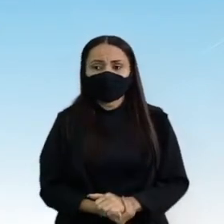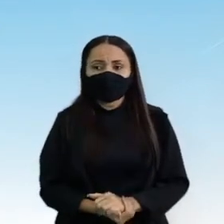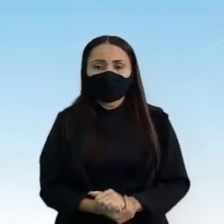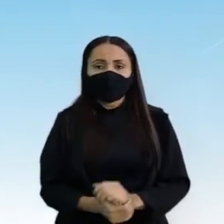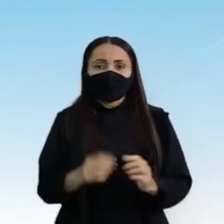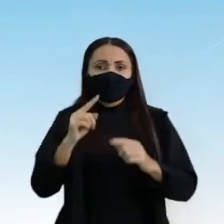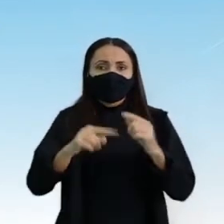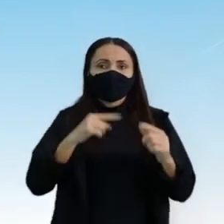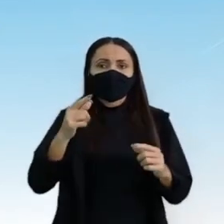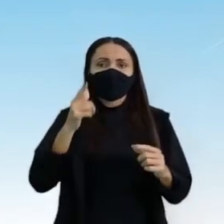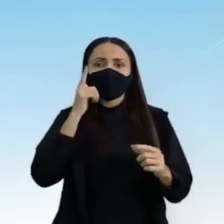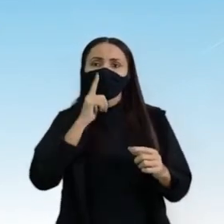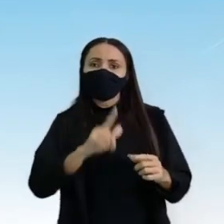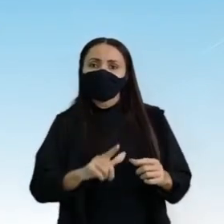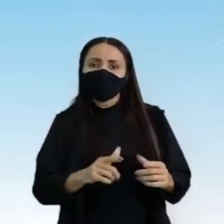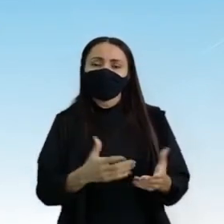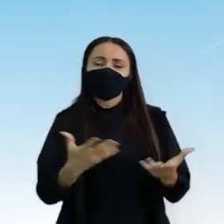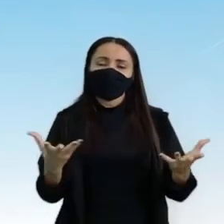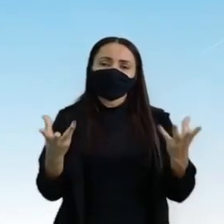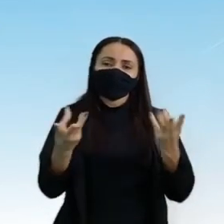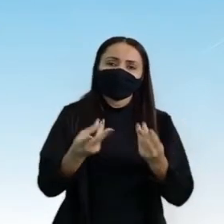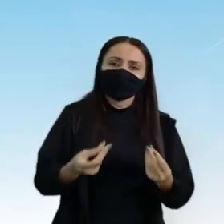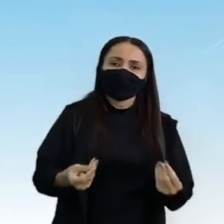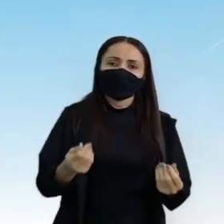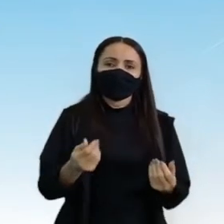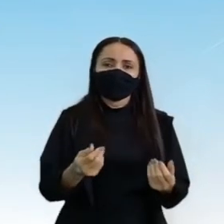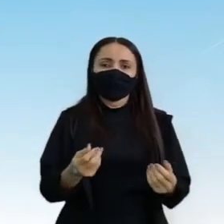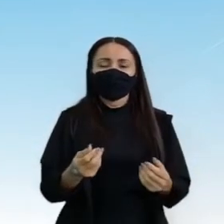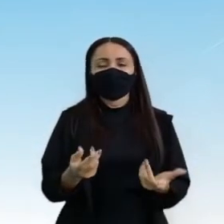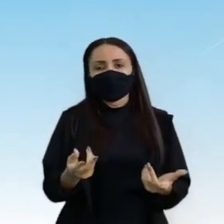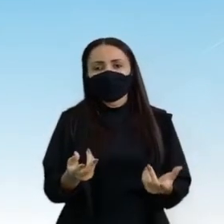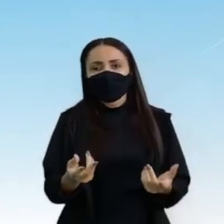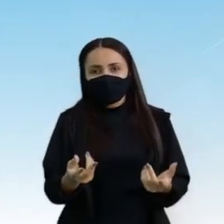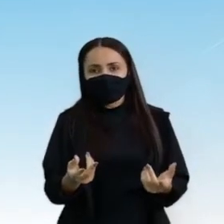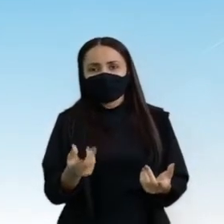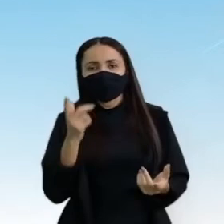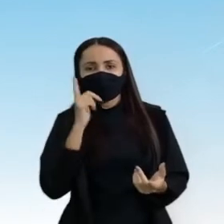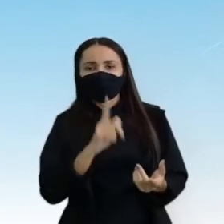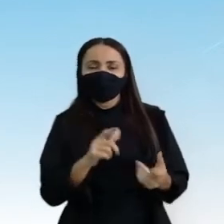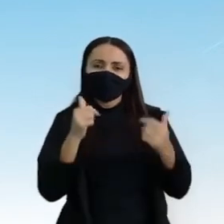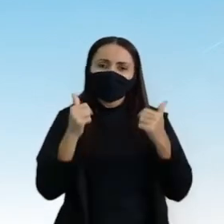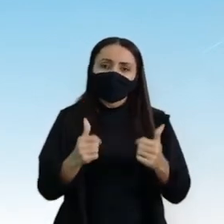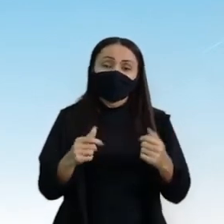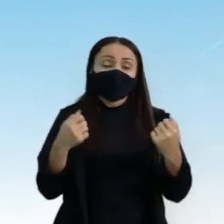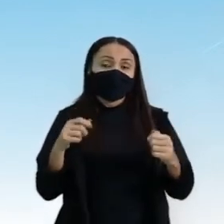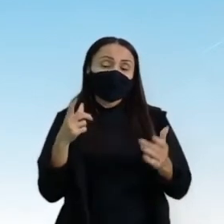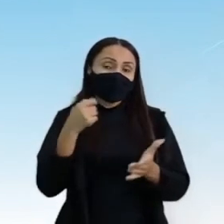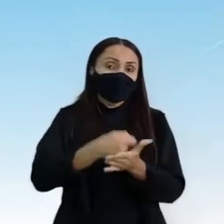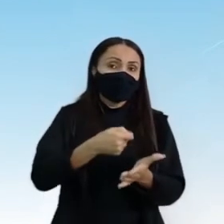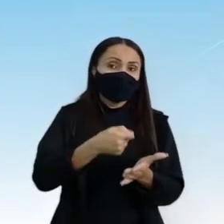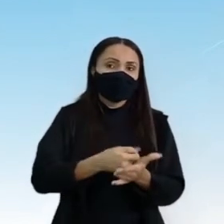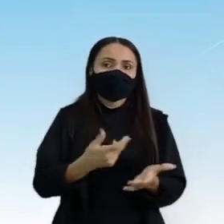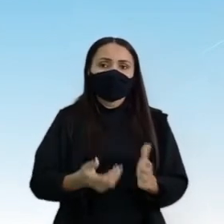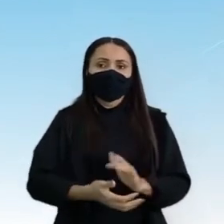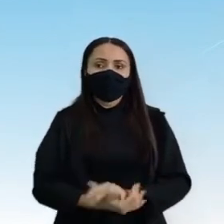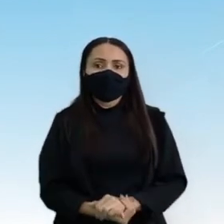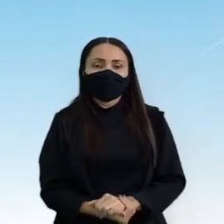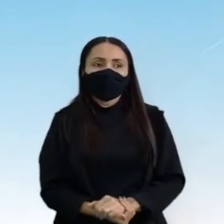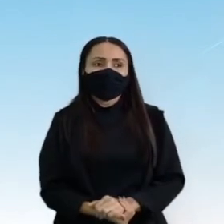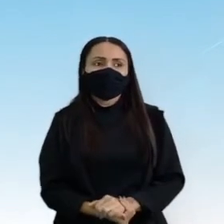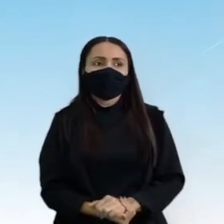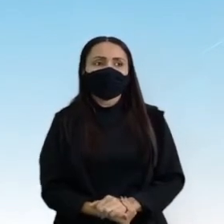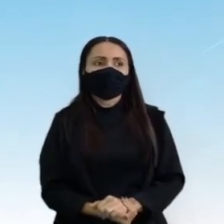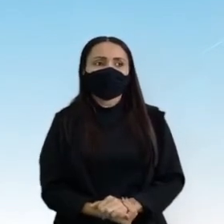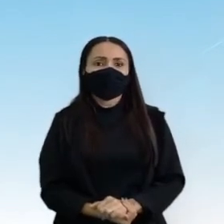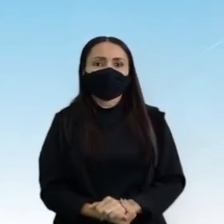depois, quando eu ganho, ó, vem o sabor aí da vitória, tá certo? É preciso persistir naquilo que a gente deseja. E a